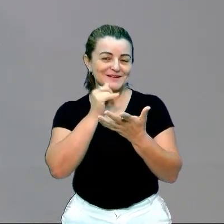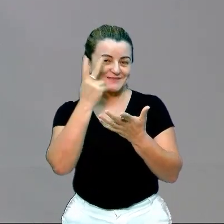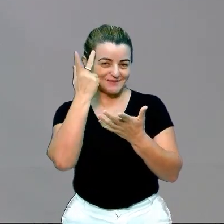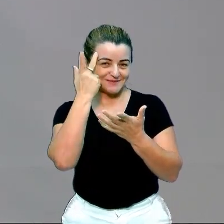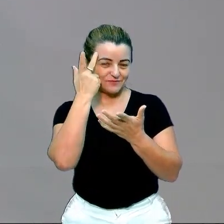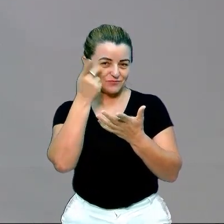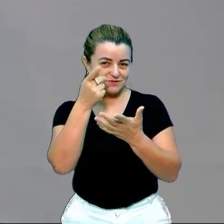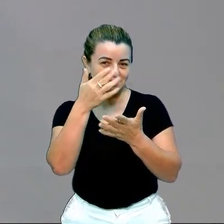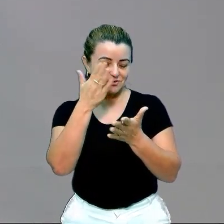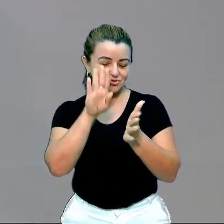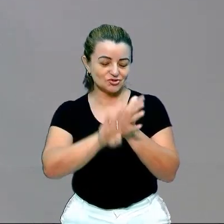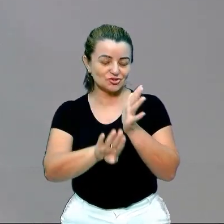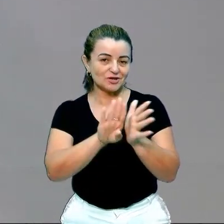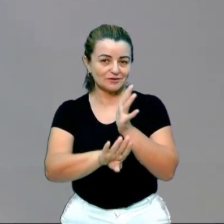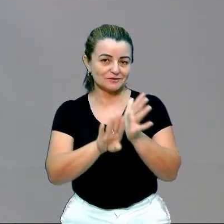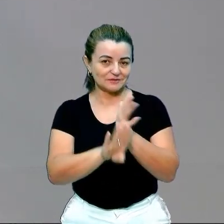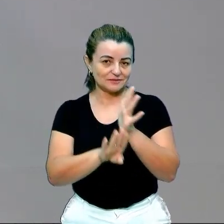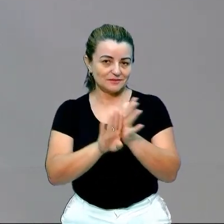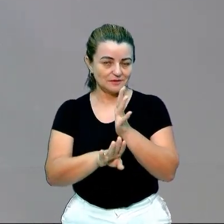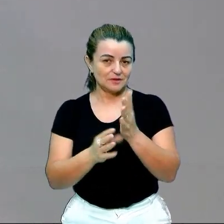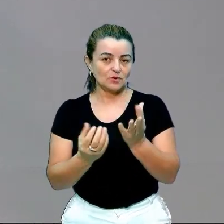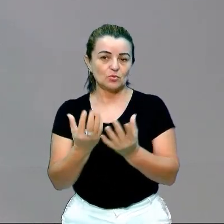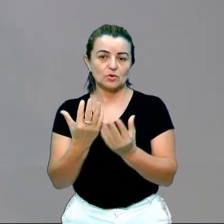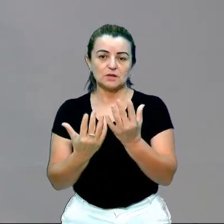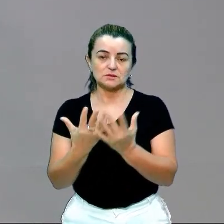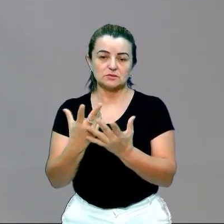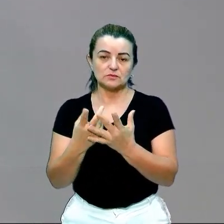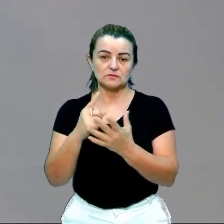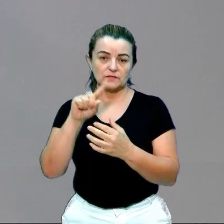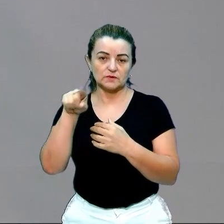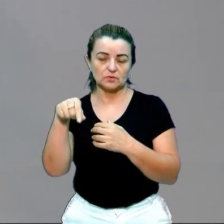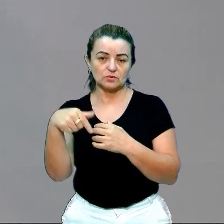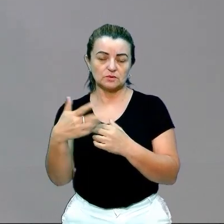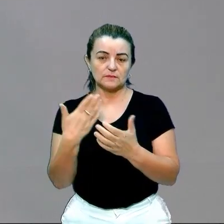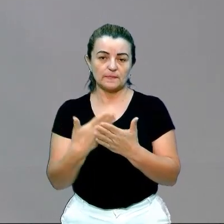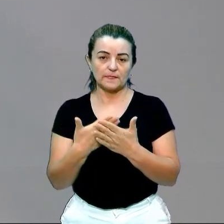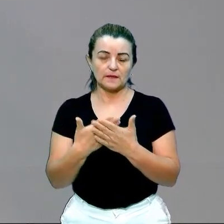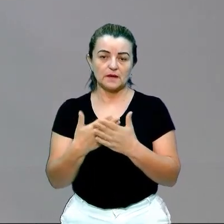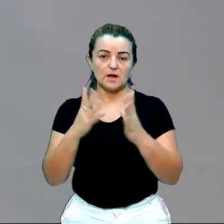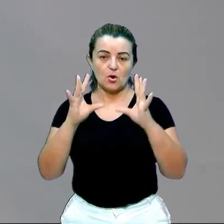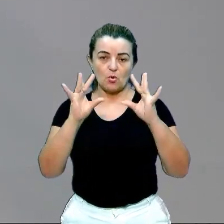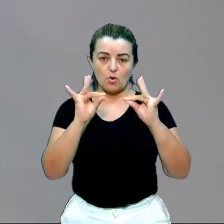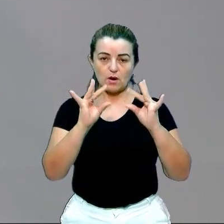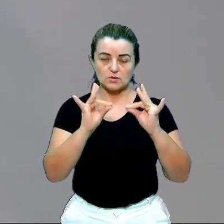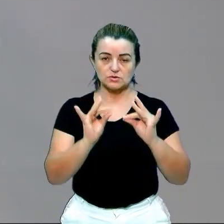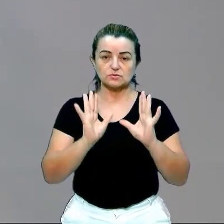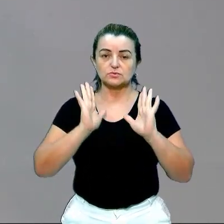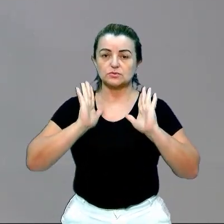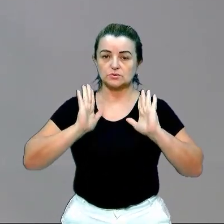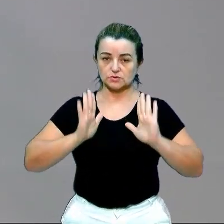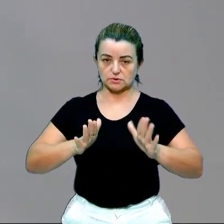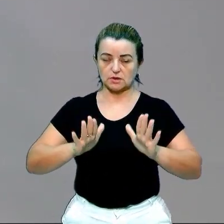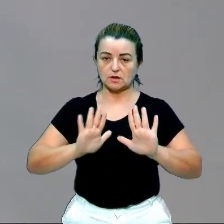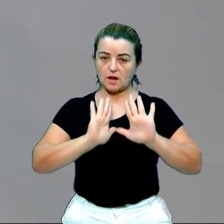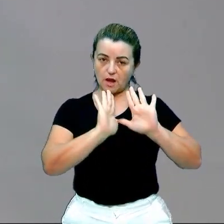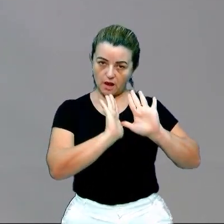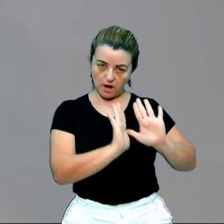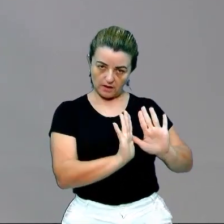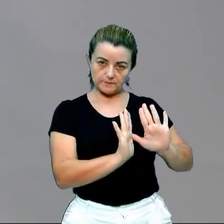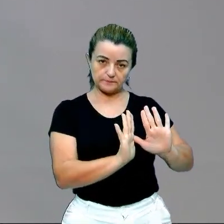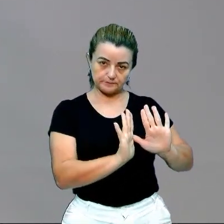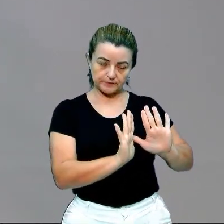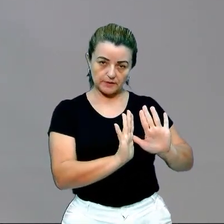certo? Porque os gases nobres, como nós vamos ver na próxima aula, eles são elementos que já estão estáveis.